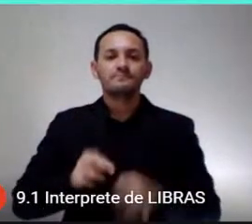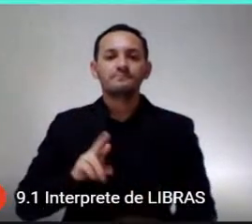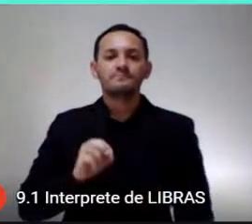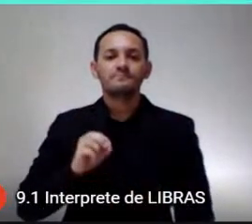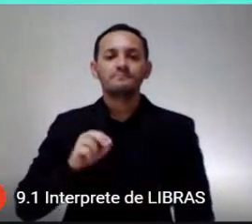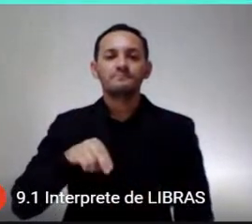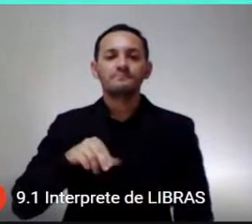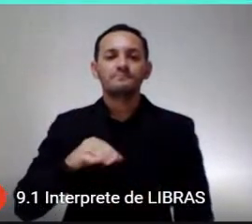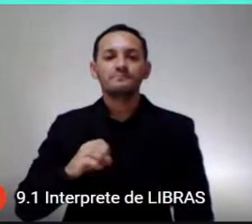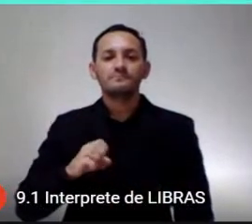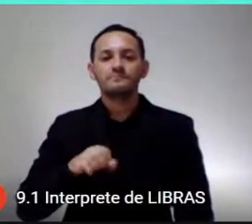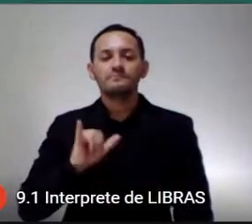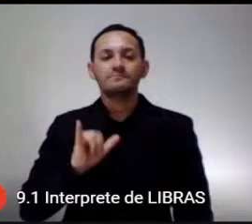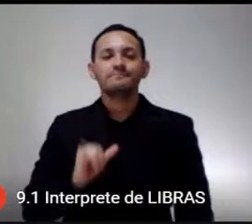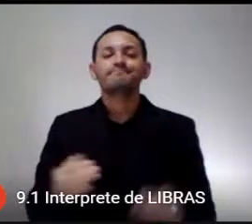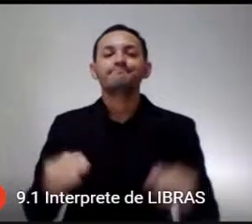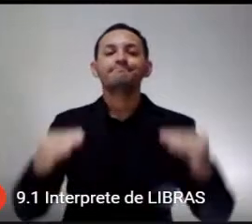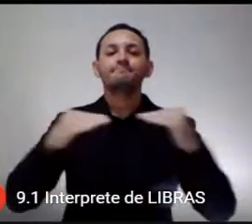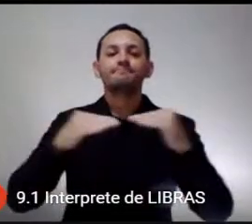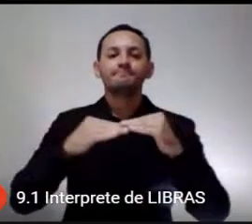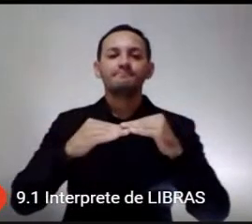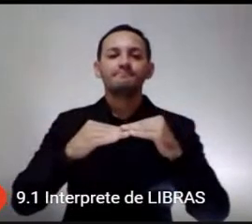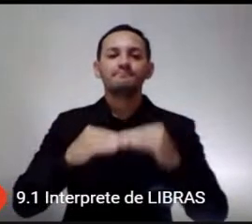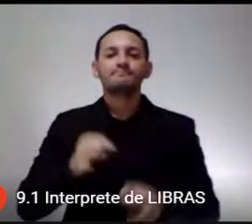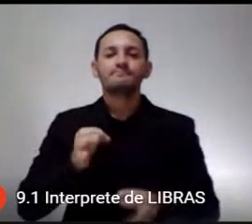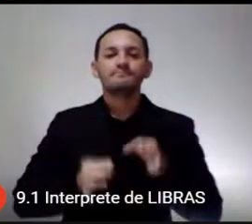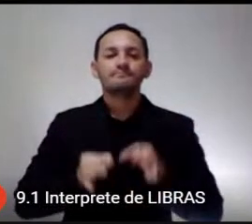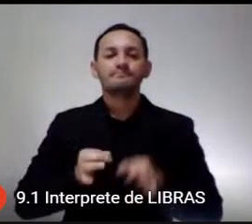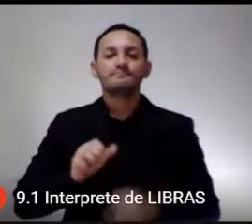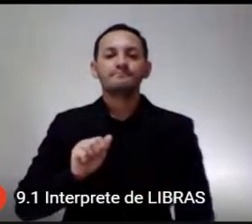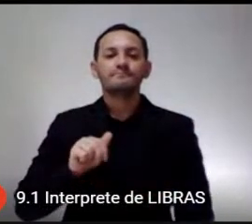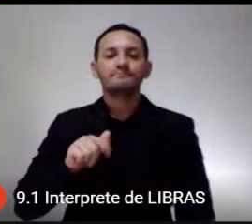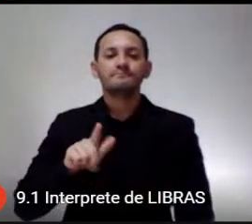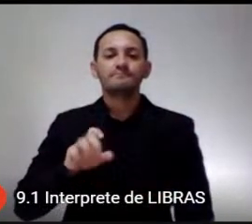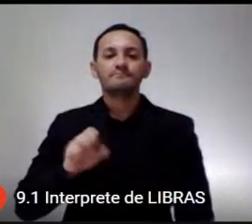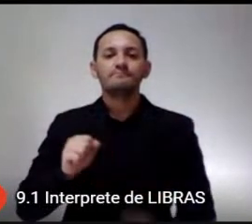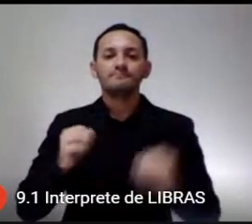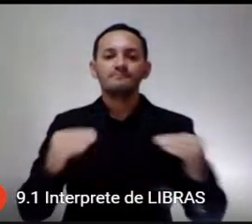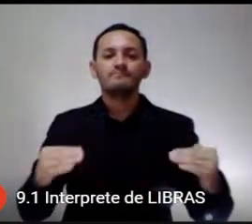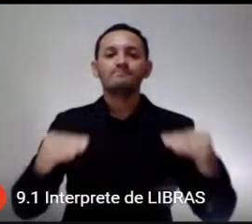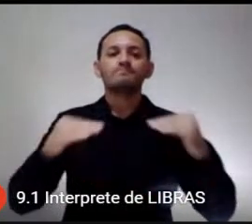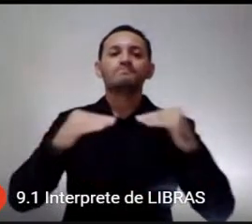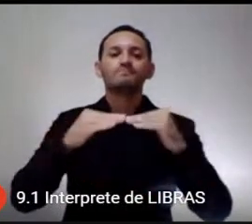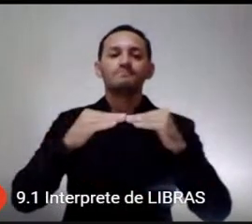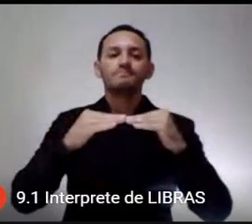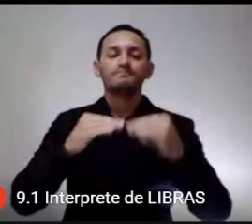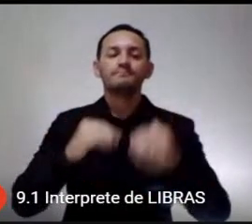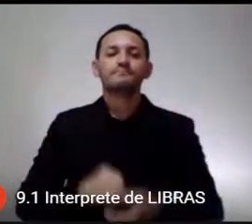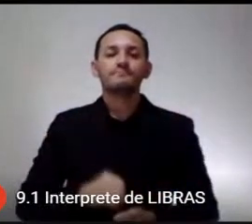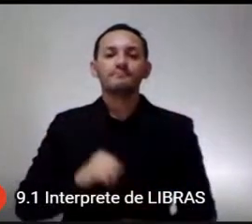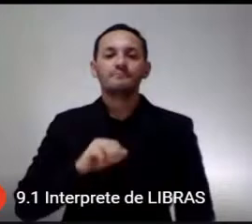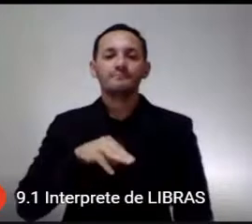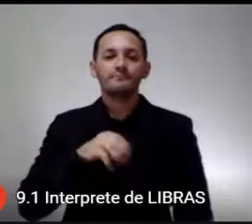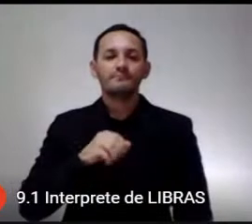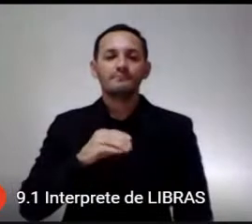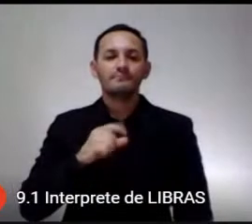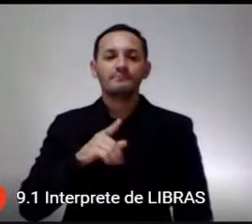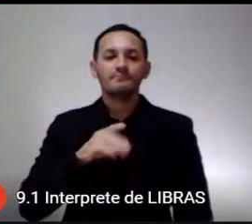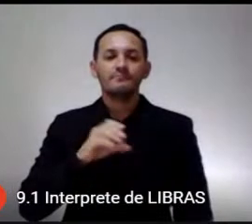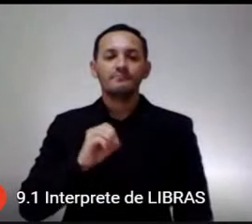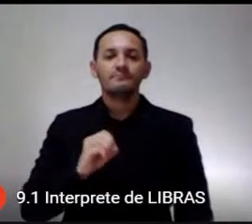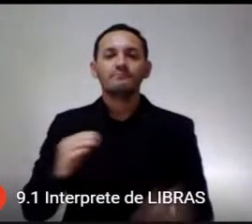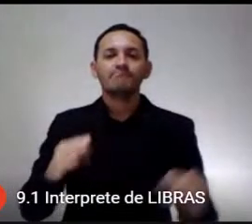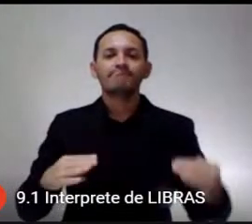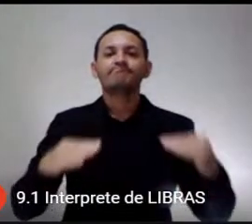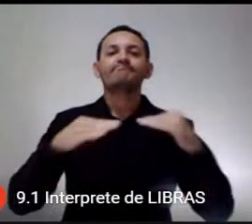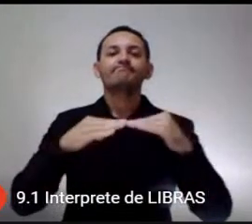Acompanho a relatora, senhor presidente. Doutora Ângela Raoná? Voto para a relatora, senhor presidente. Doutor Marcelo Cordeiro.